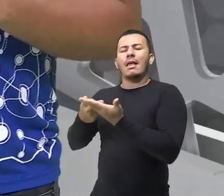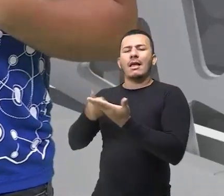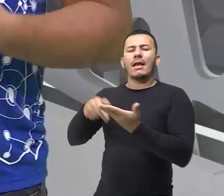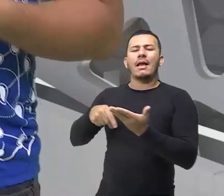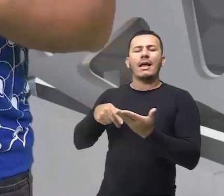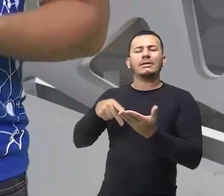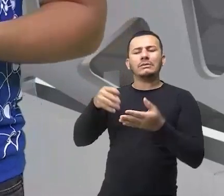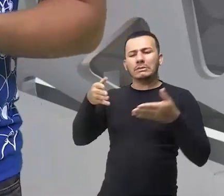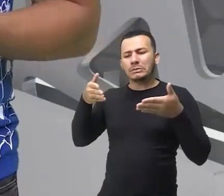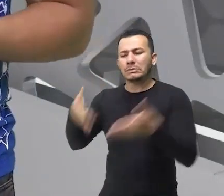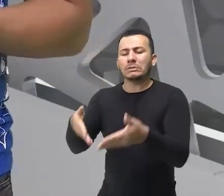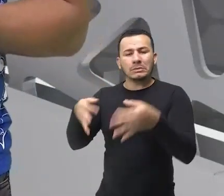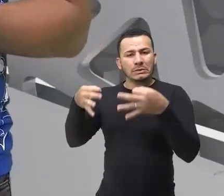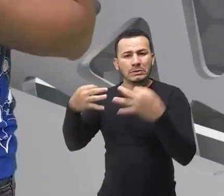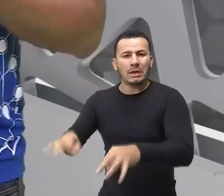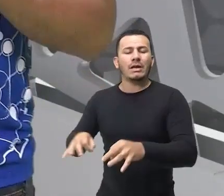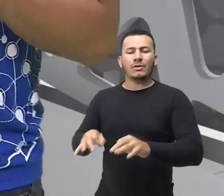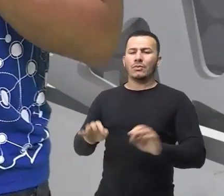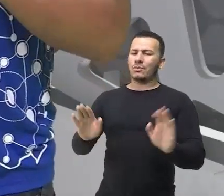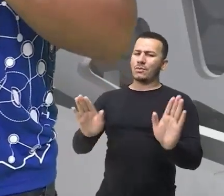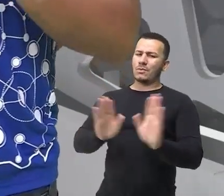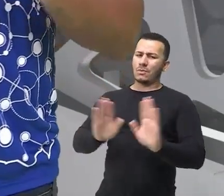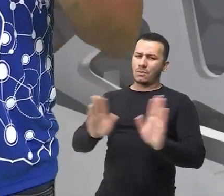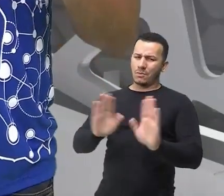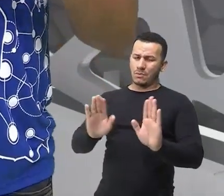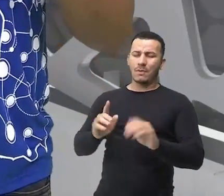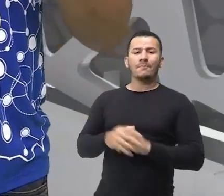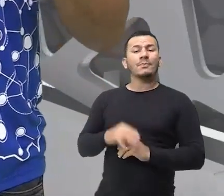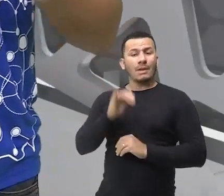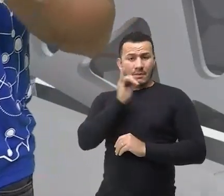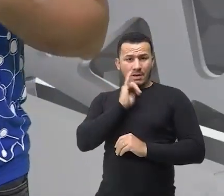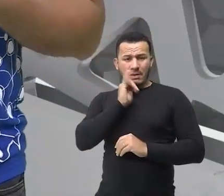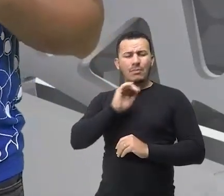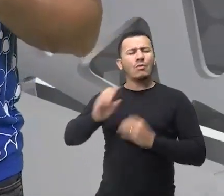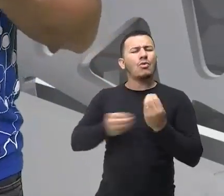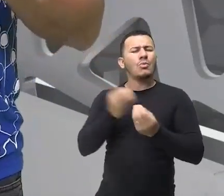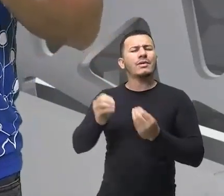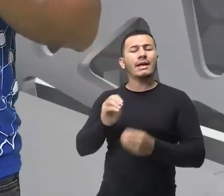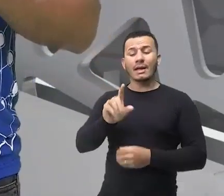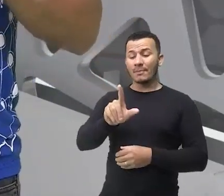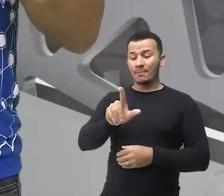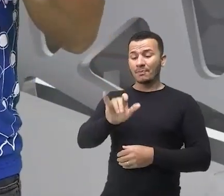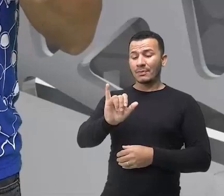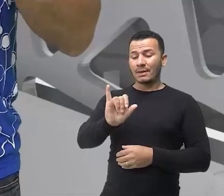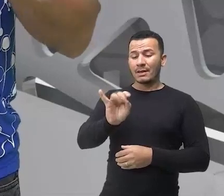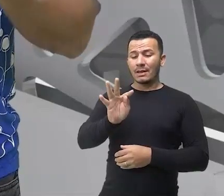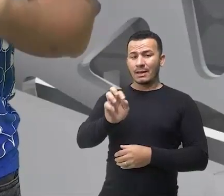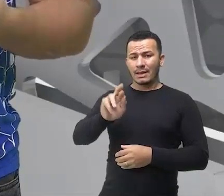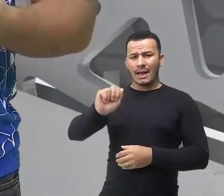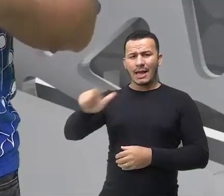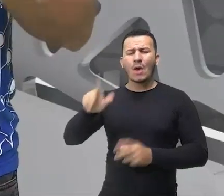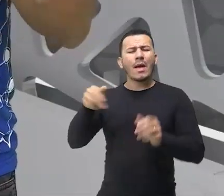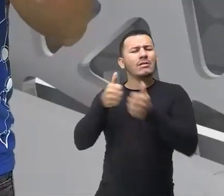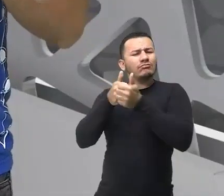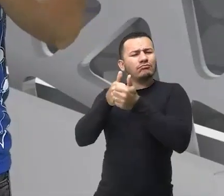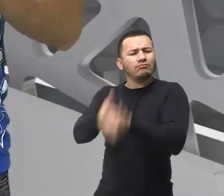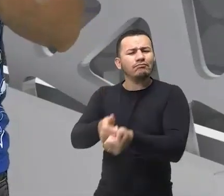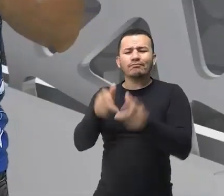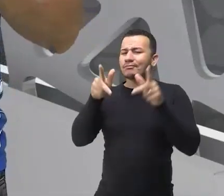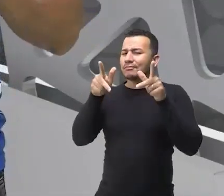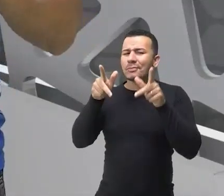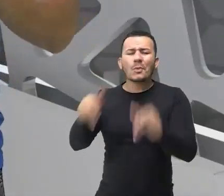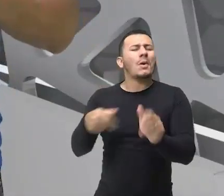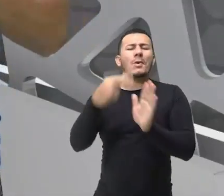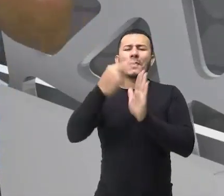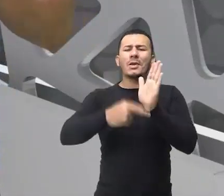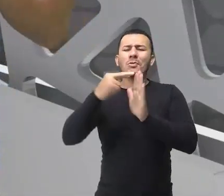maneira literal, certo? Perceba que quando eu falo de maneira literal, aquela interpretação ao pé da letra, aquela interpretação